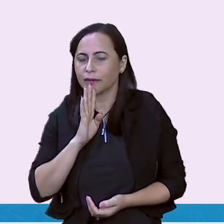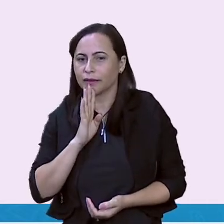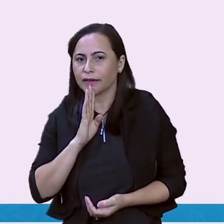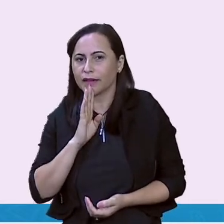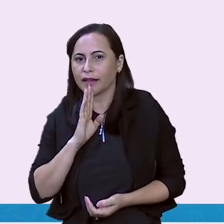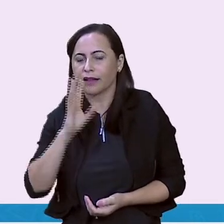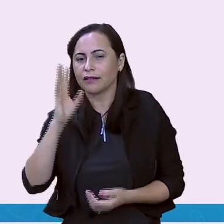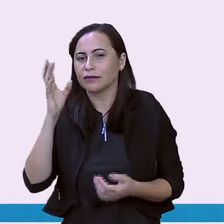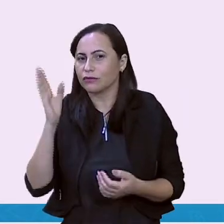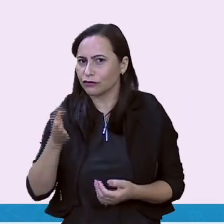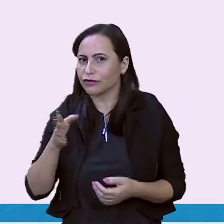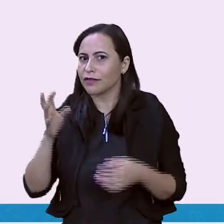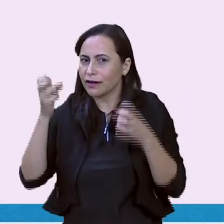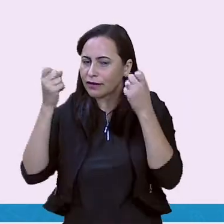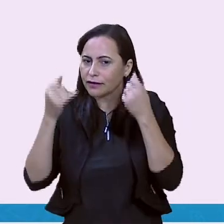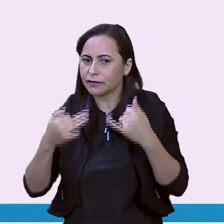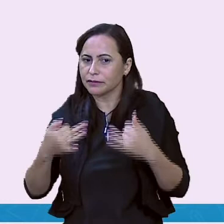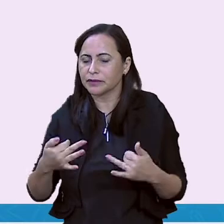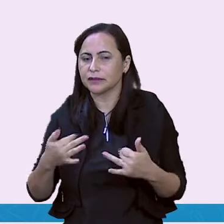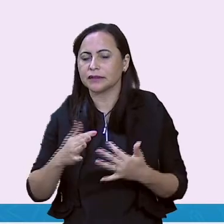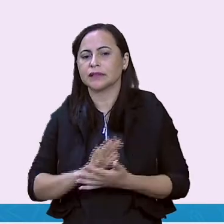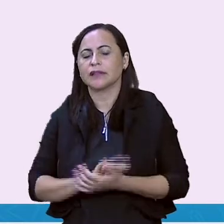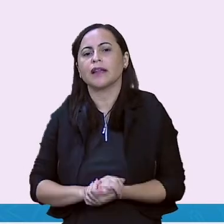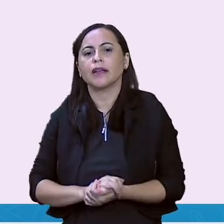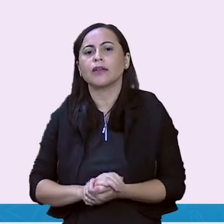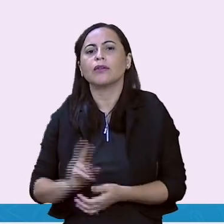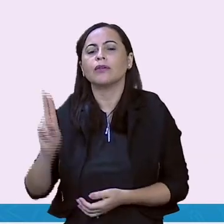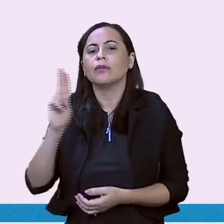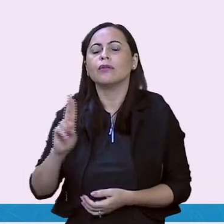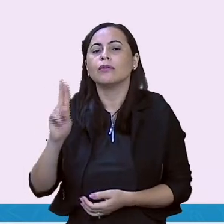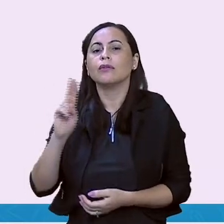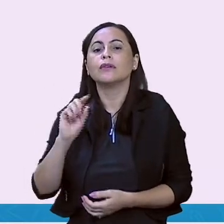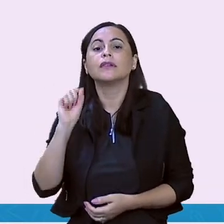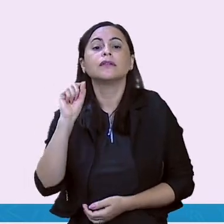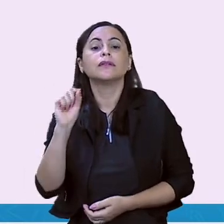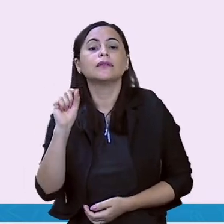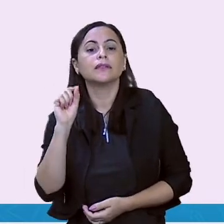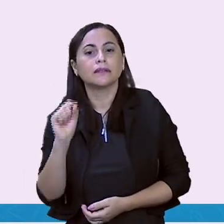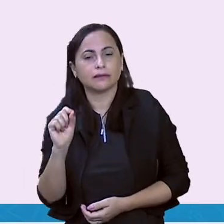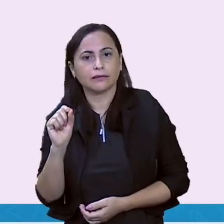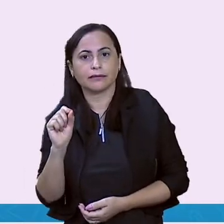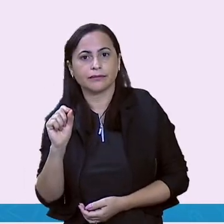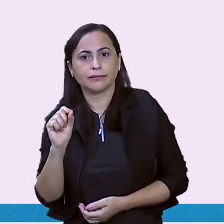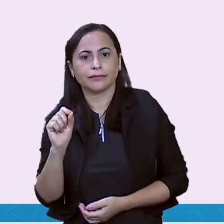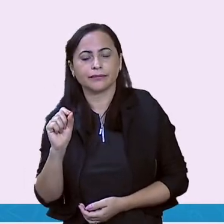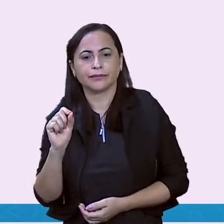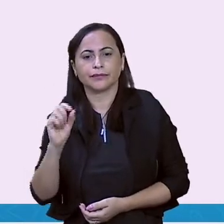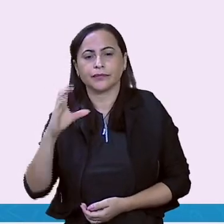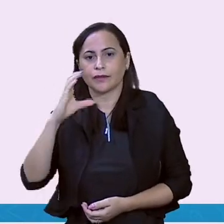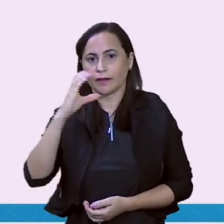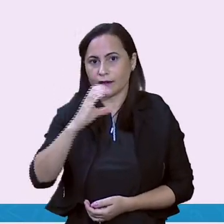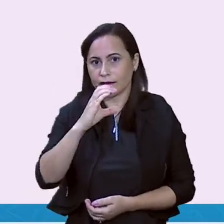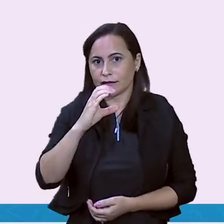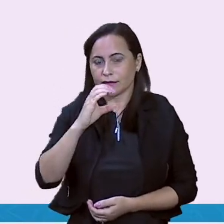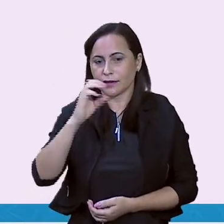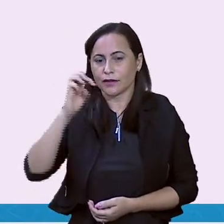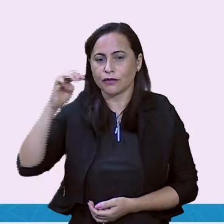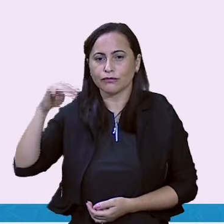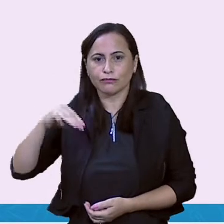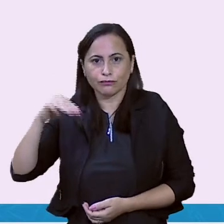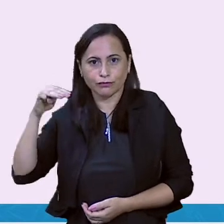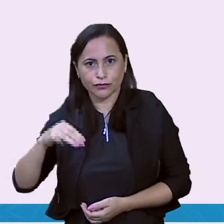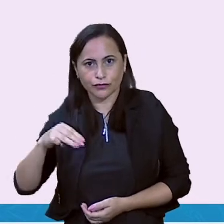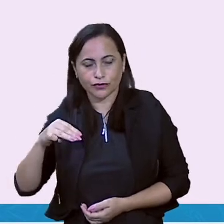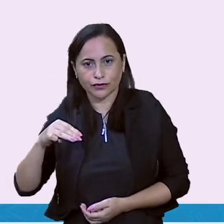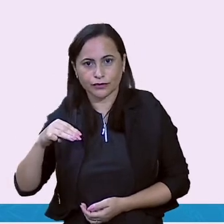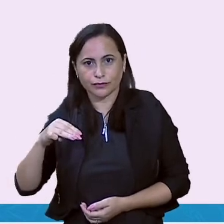caderno, medir o tamanho de um lápis, de uma caneta. Então, objetos menores eu vou utilizar o centímetro. E qual geralmente